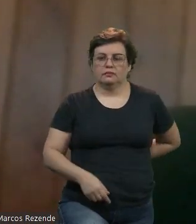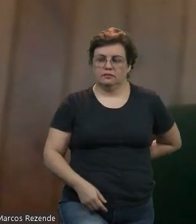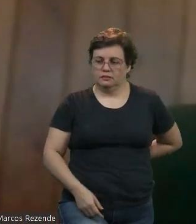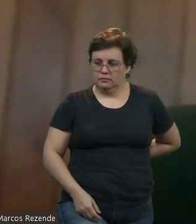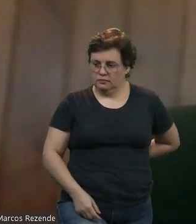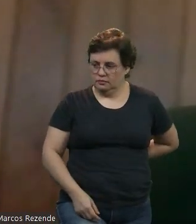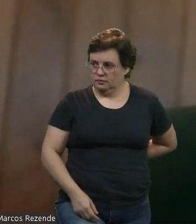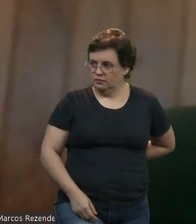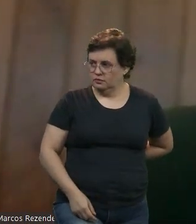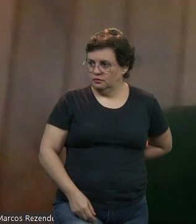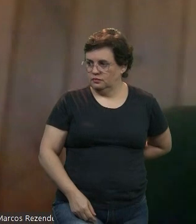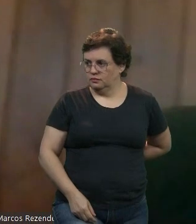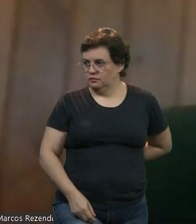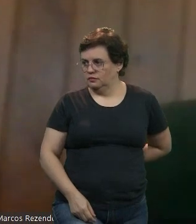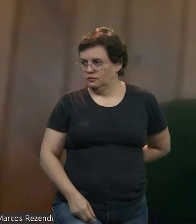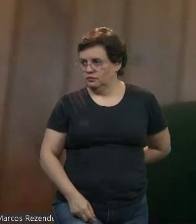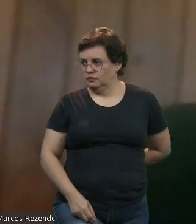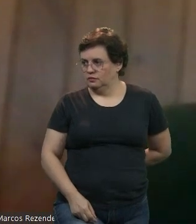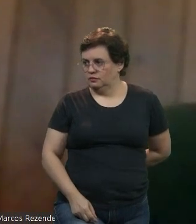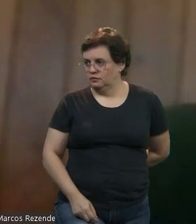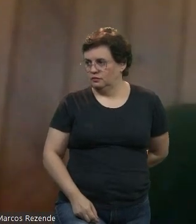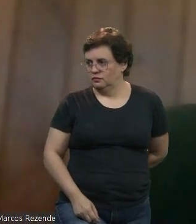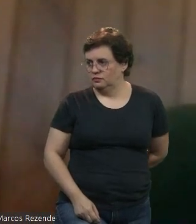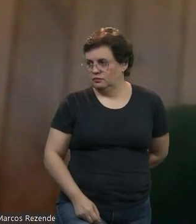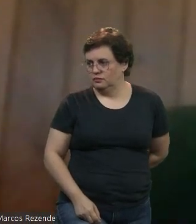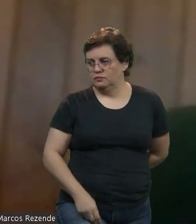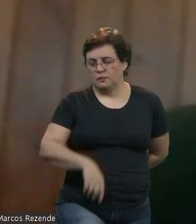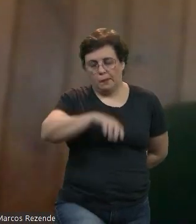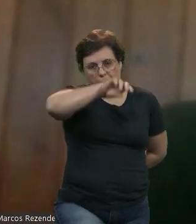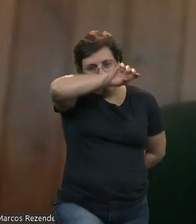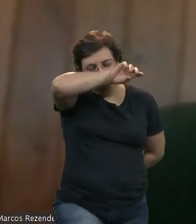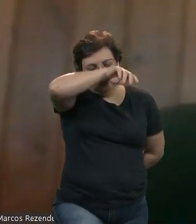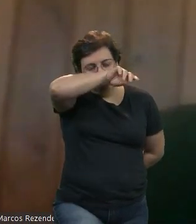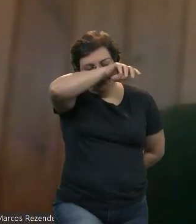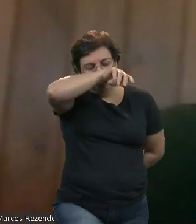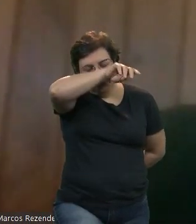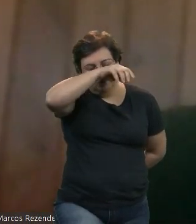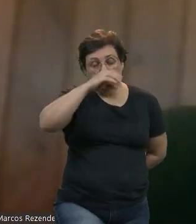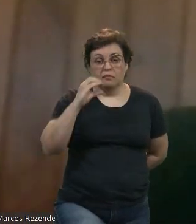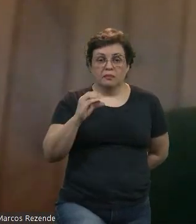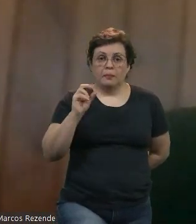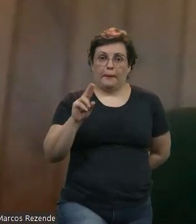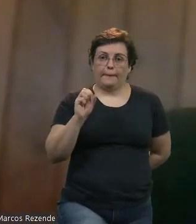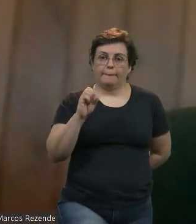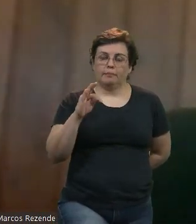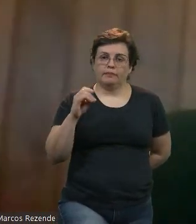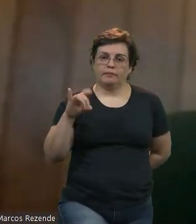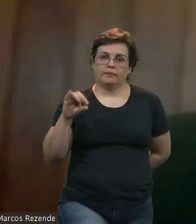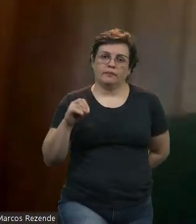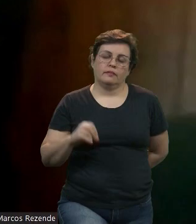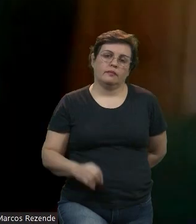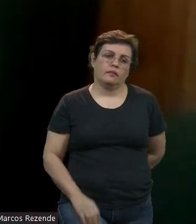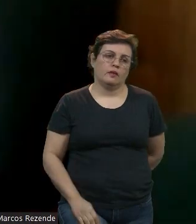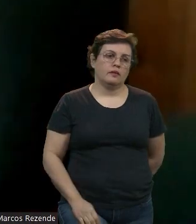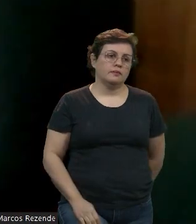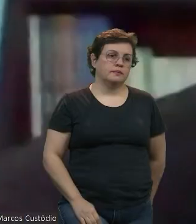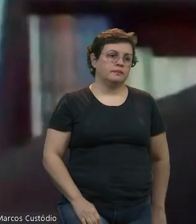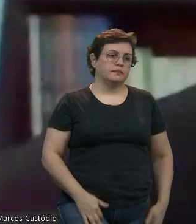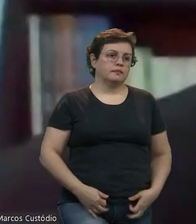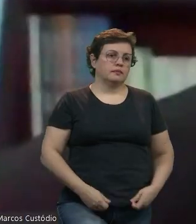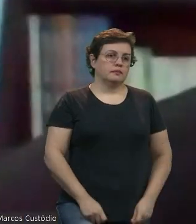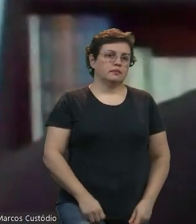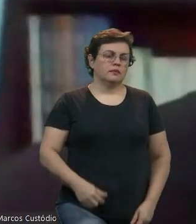encaminhamento sugerido por Vossa Excelência também. Questão de ordem, vereador Marcos Custódio. Senhor